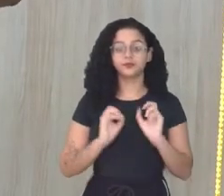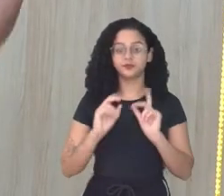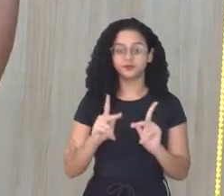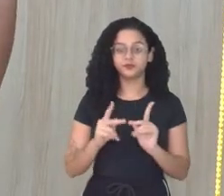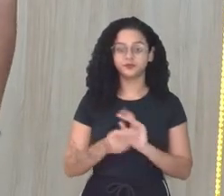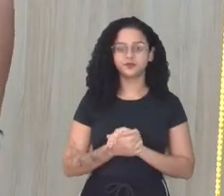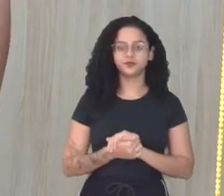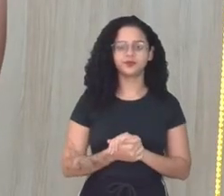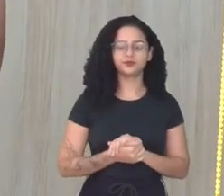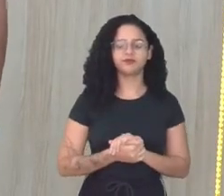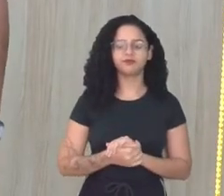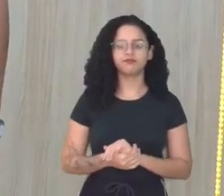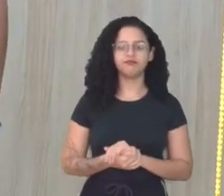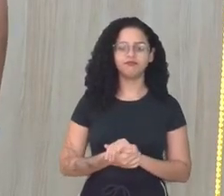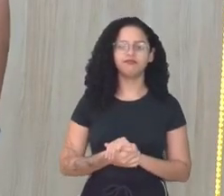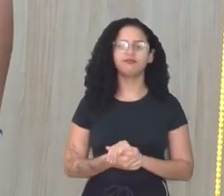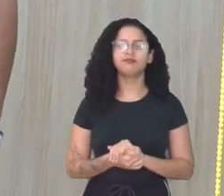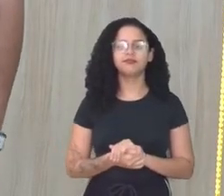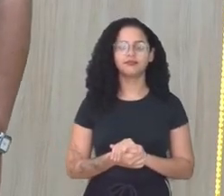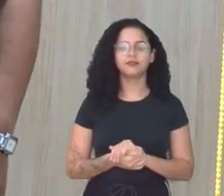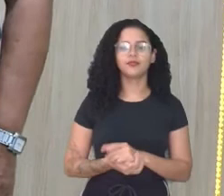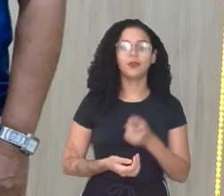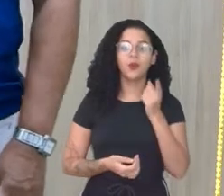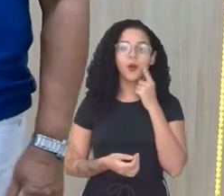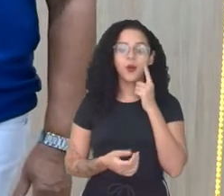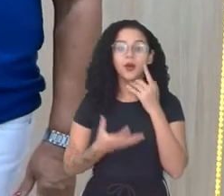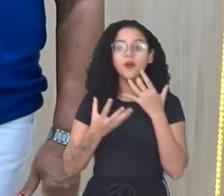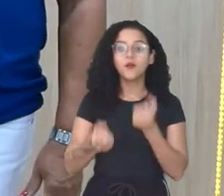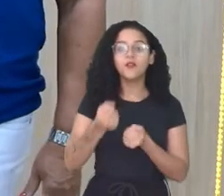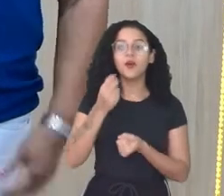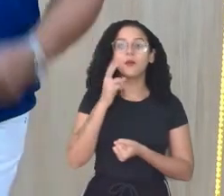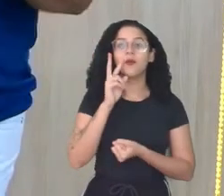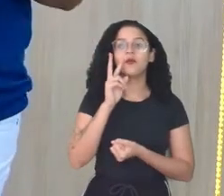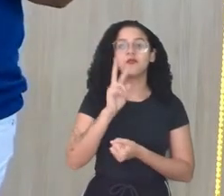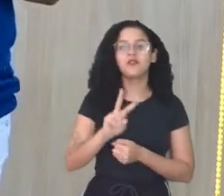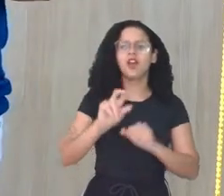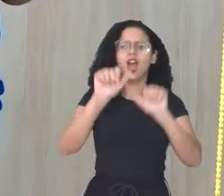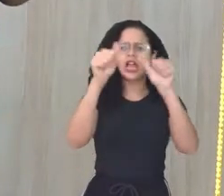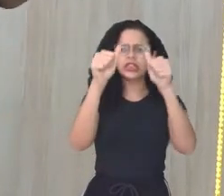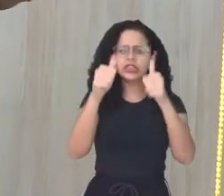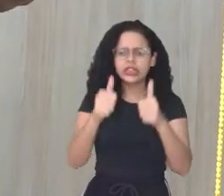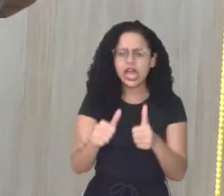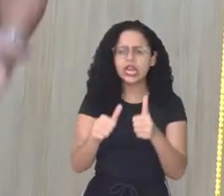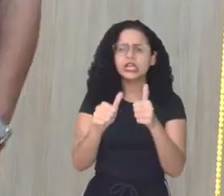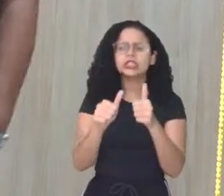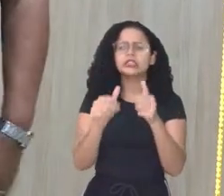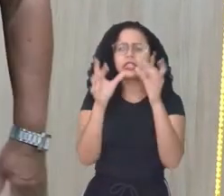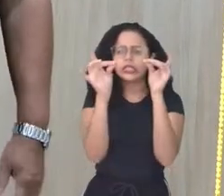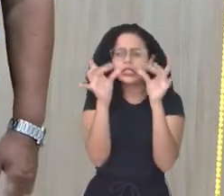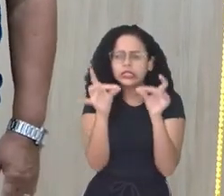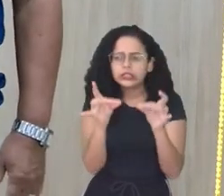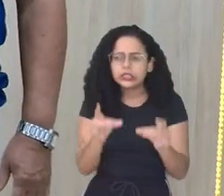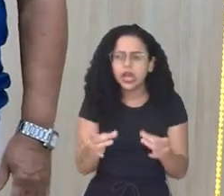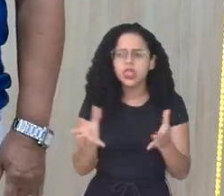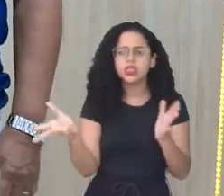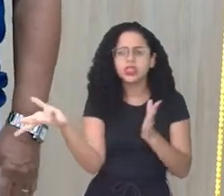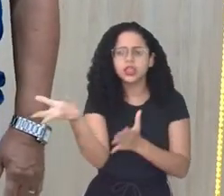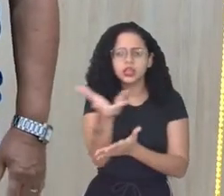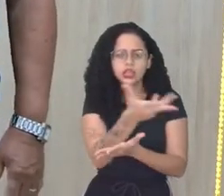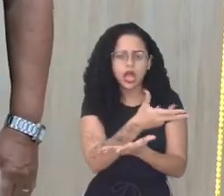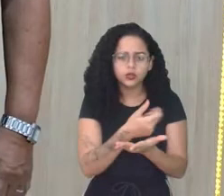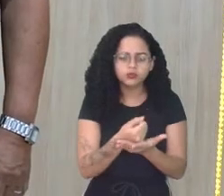Então, vamos lá, olha só. Vamos ver análise crítica de dados. O que é isso? Né?